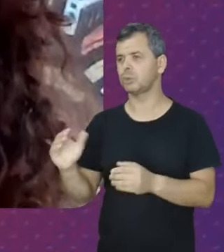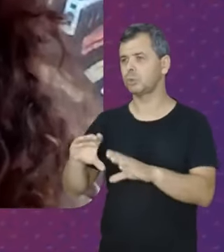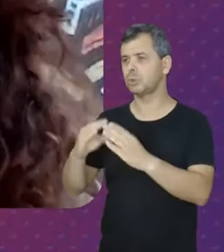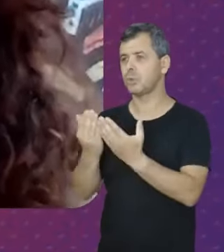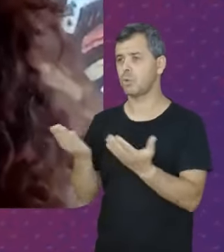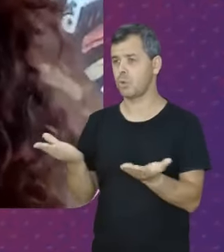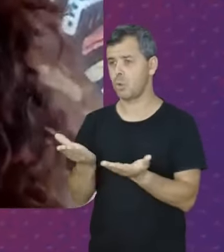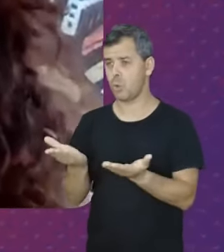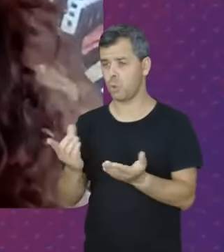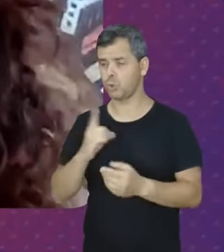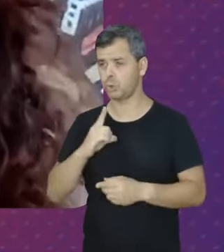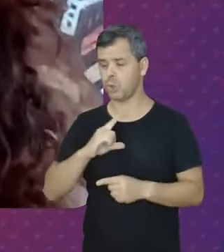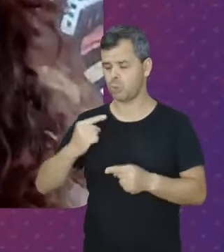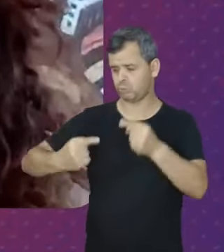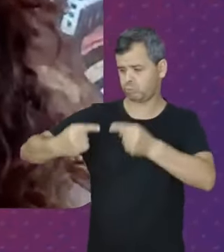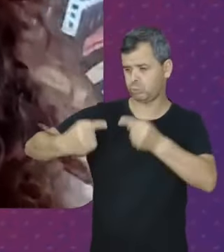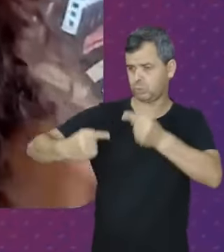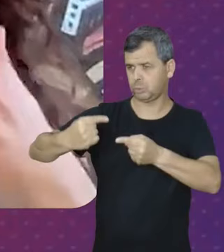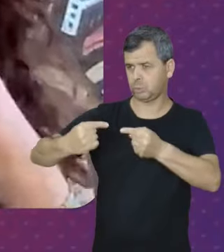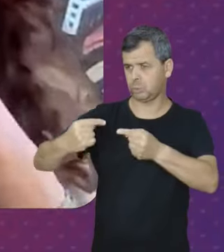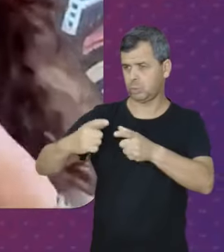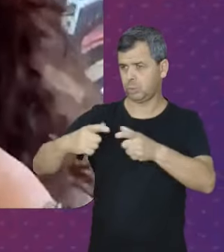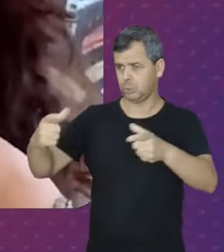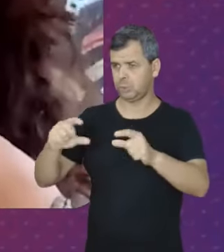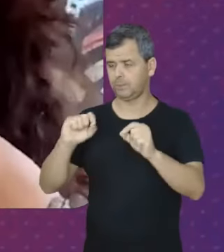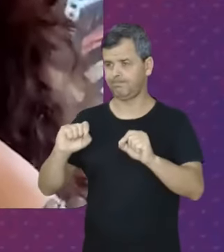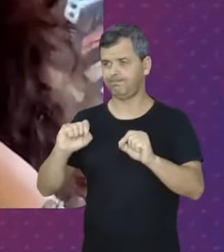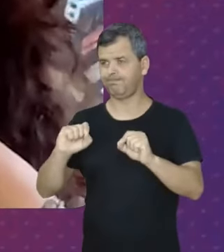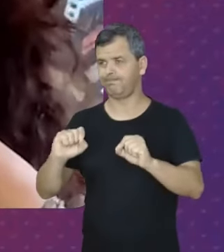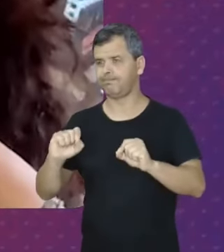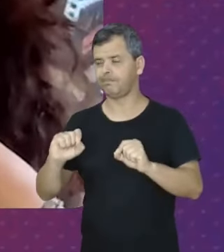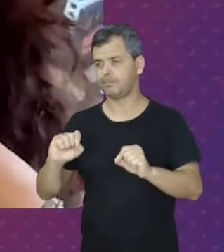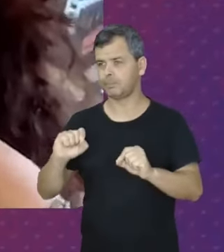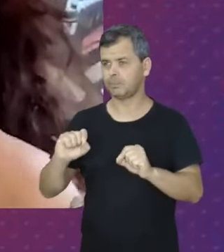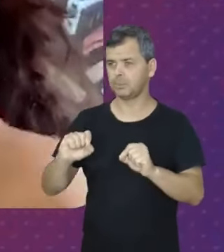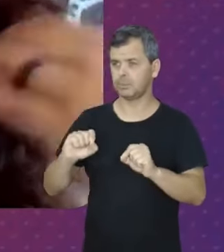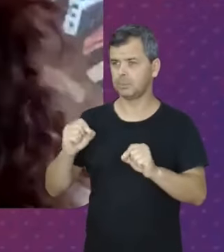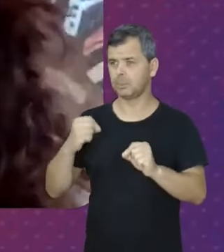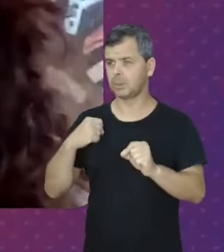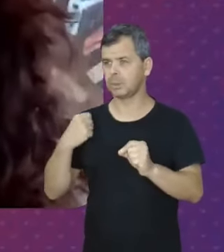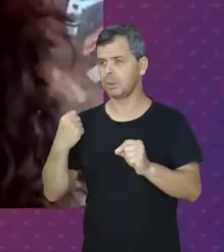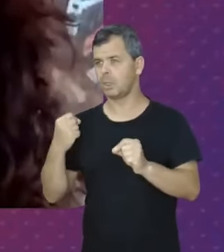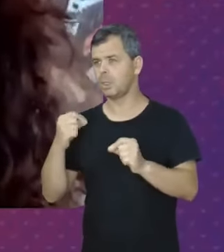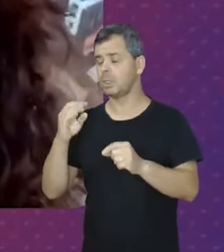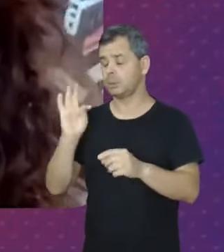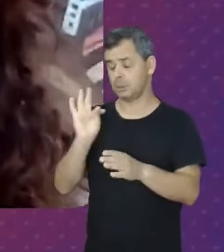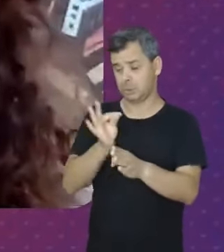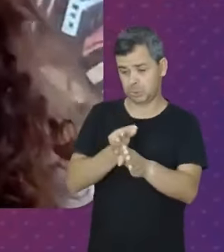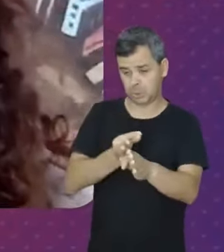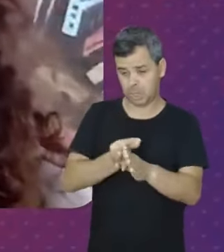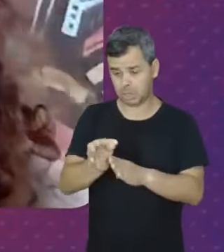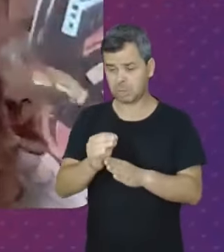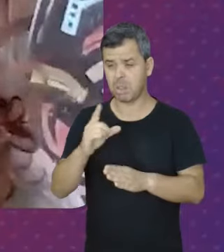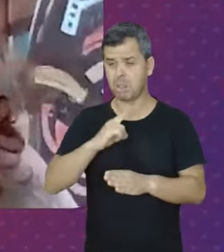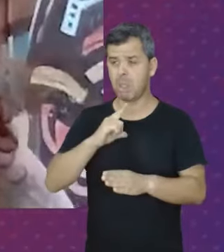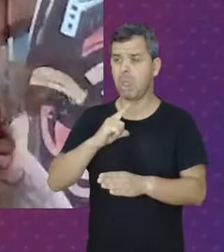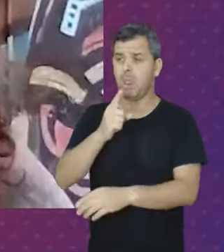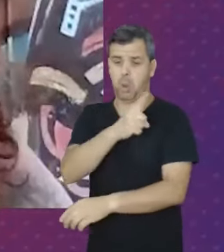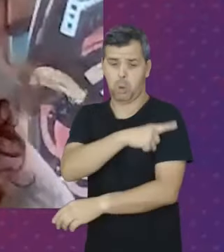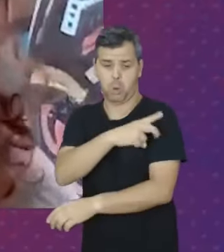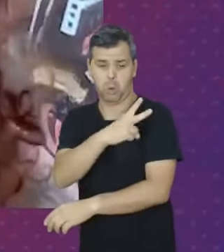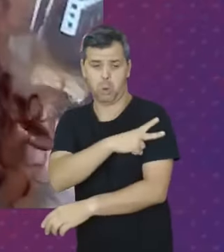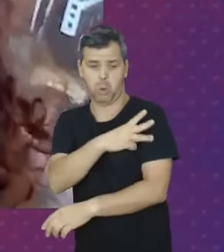Hoje tem uma disputa muito grande de se o conselheiro tem que ter ensino médio, se ele tem que